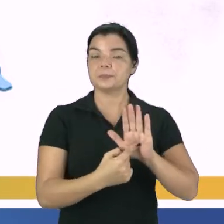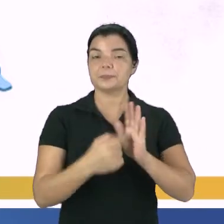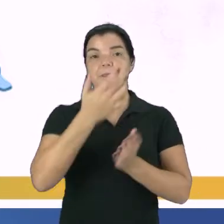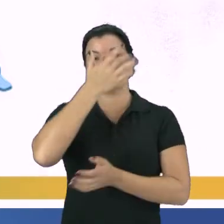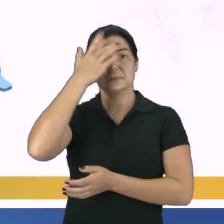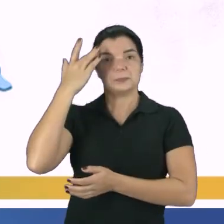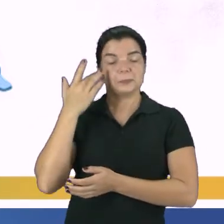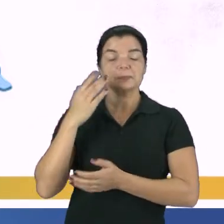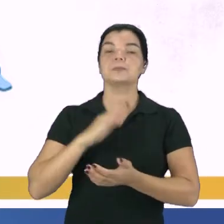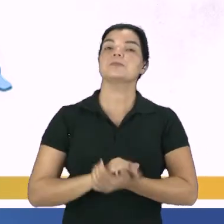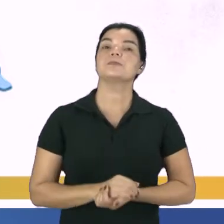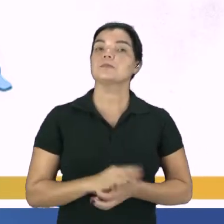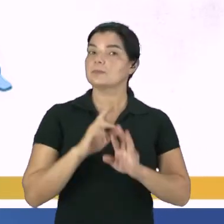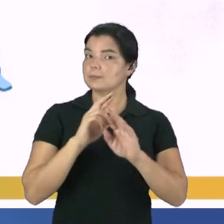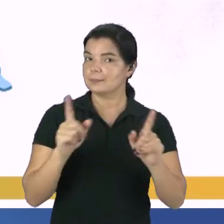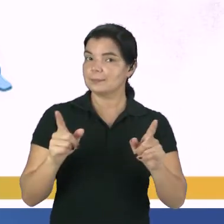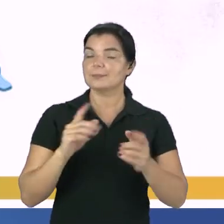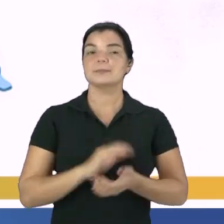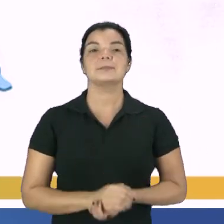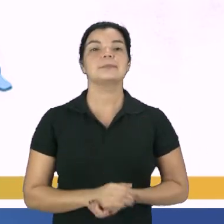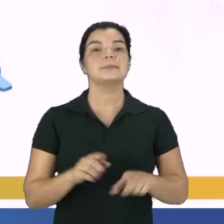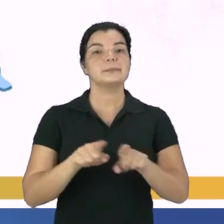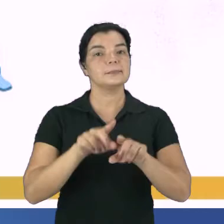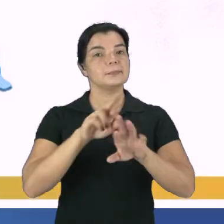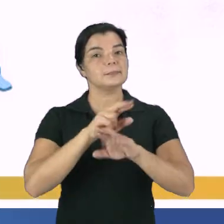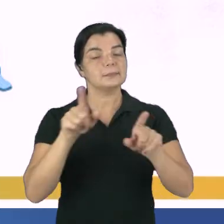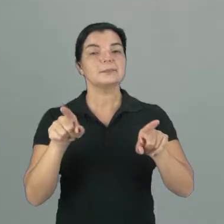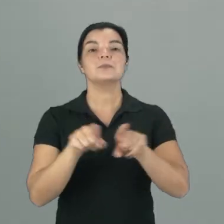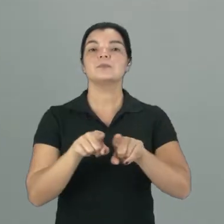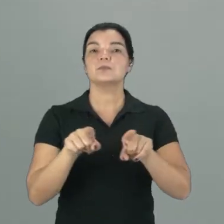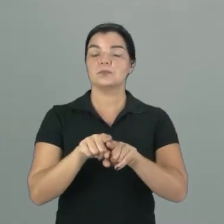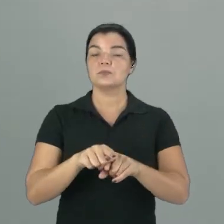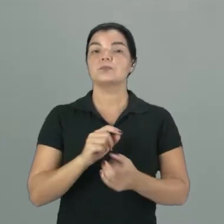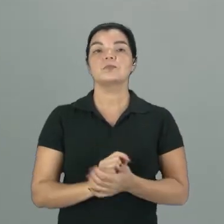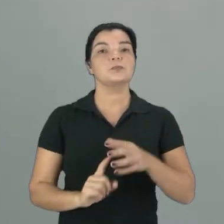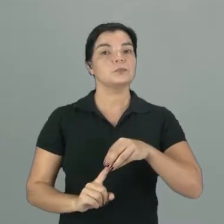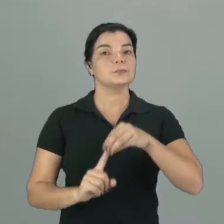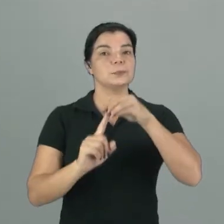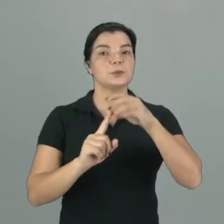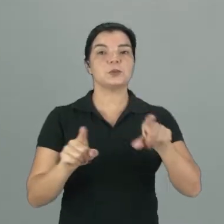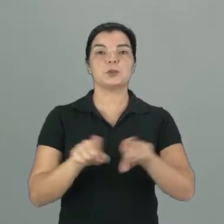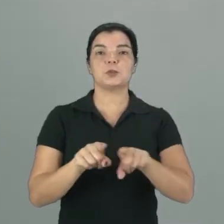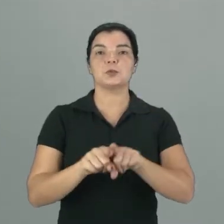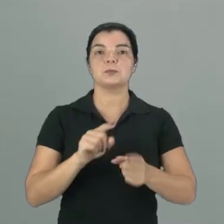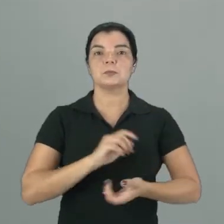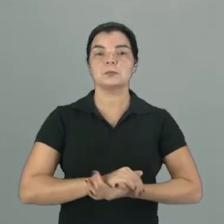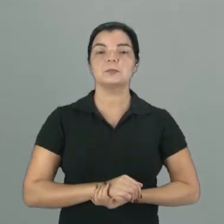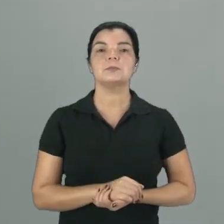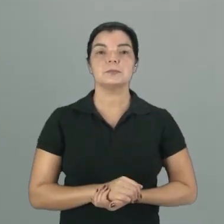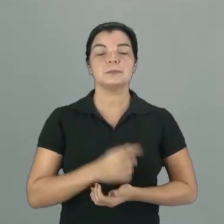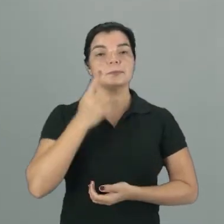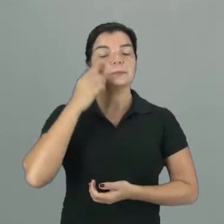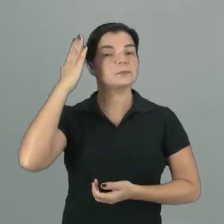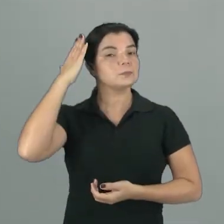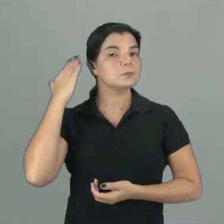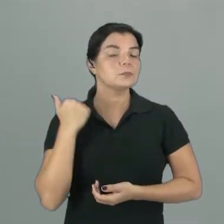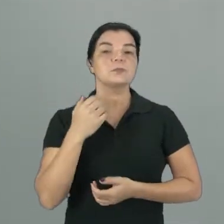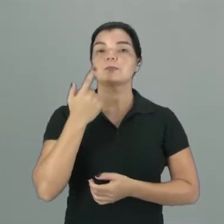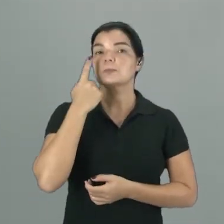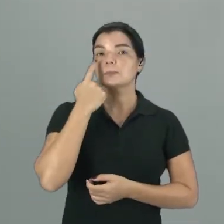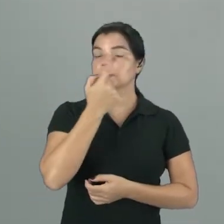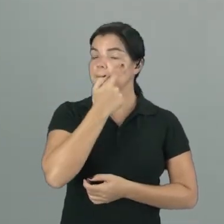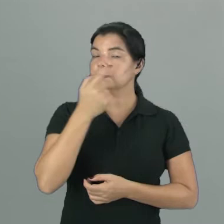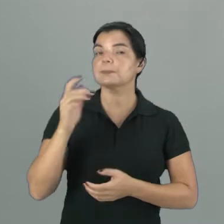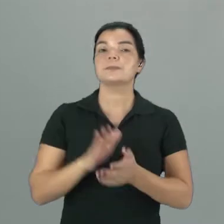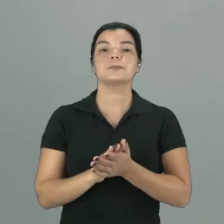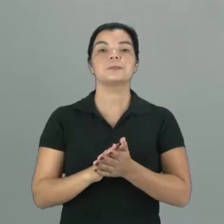pessoas são, claro, diferentes. E que essas diferenças são o que nos tornam únicos, certo? O seu tipo de cabelo, a cor dos seus olhos,